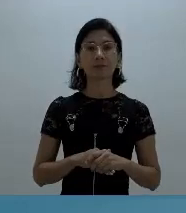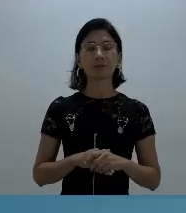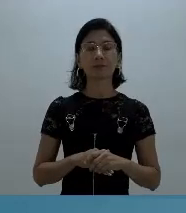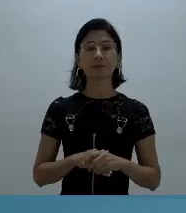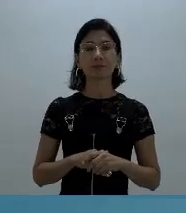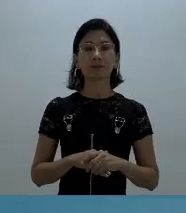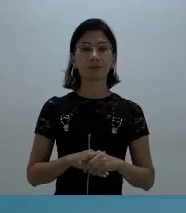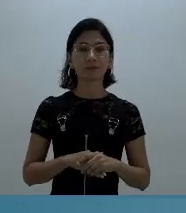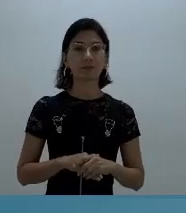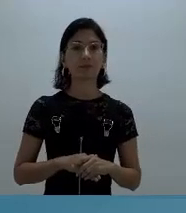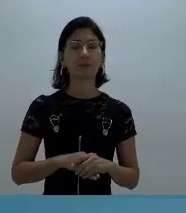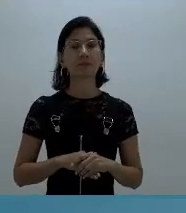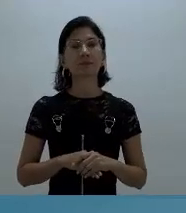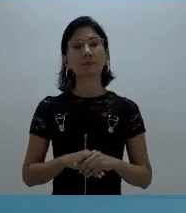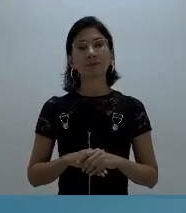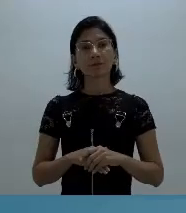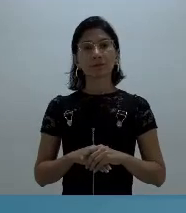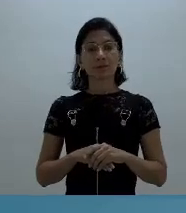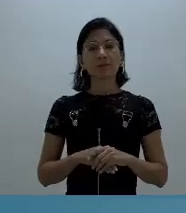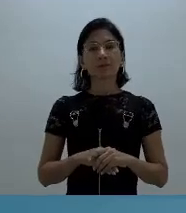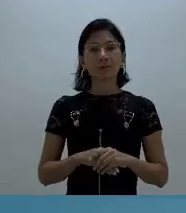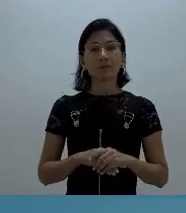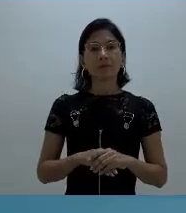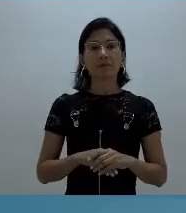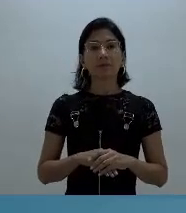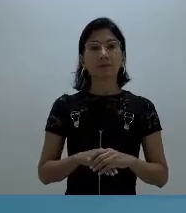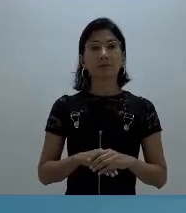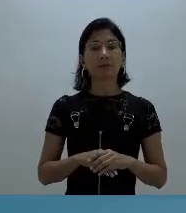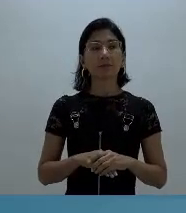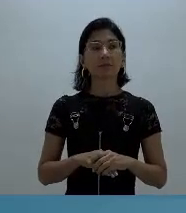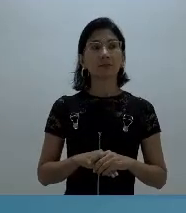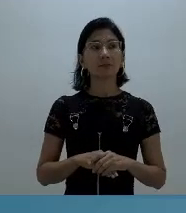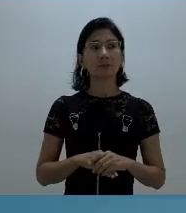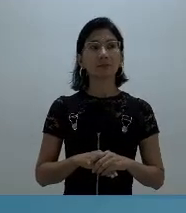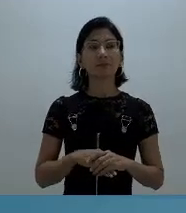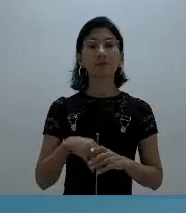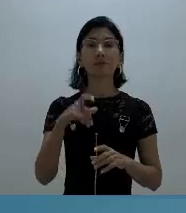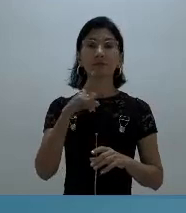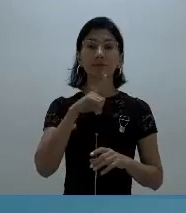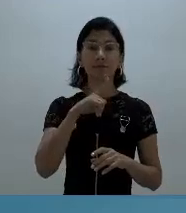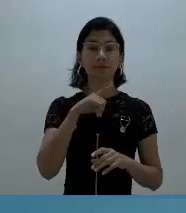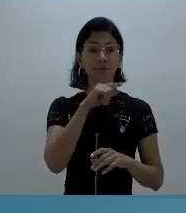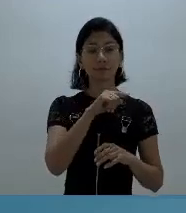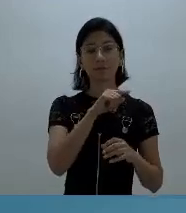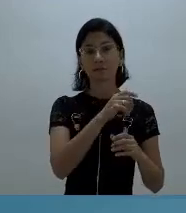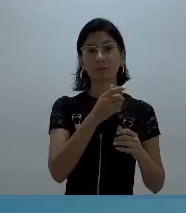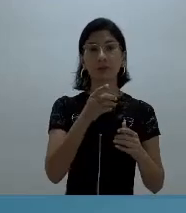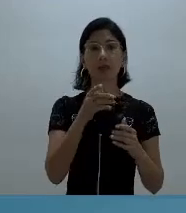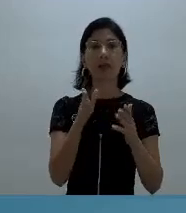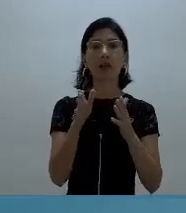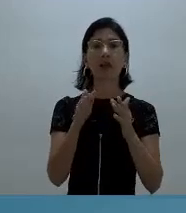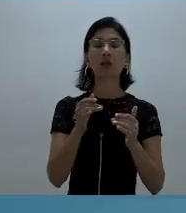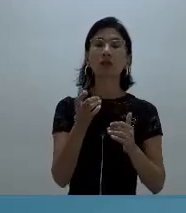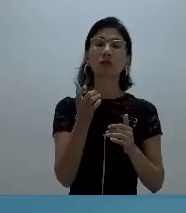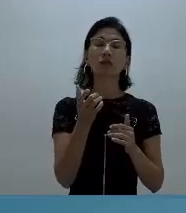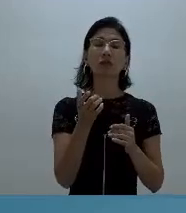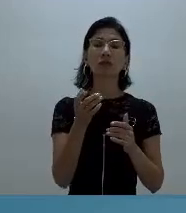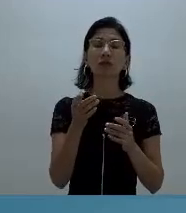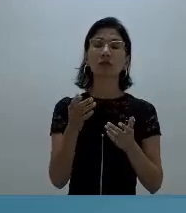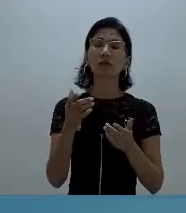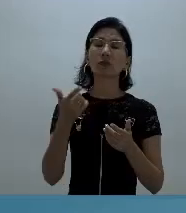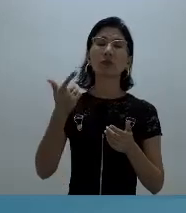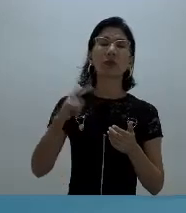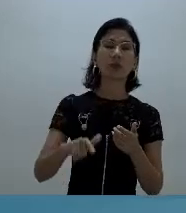a reforma da decisão que negou seguimento ao recurso especial. Fundamento é o artigo 1021